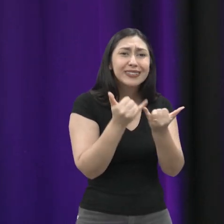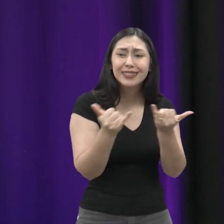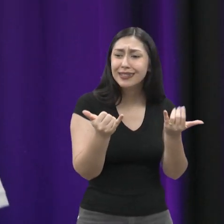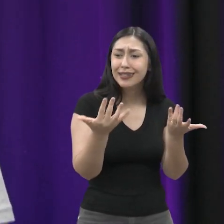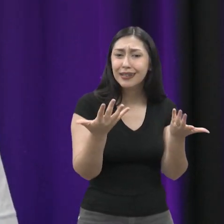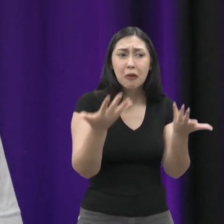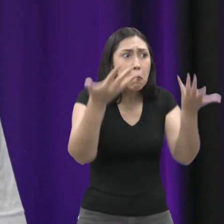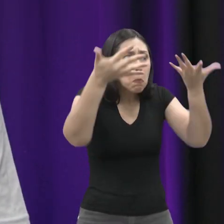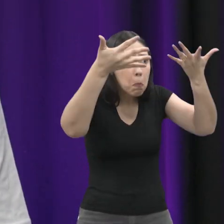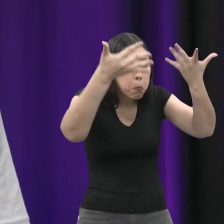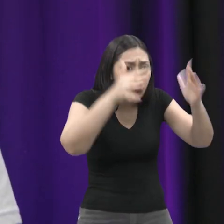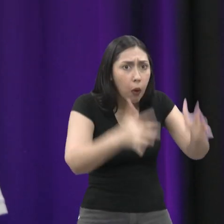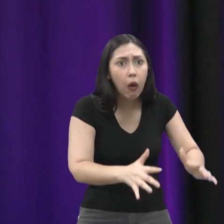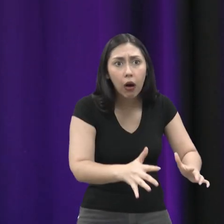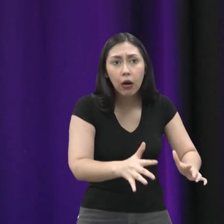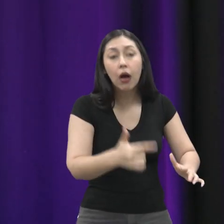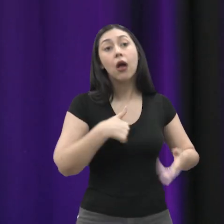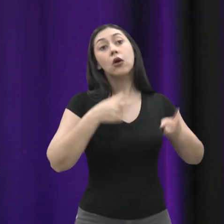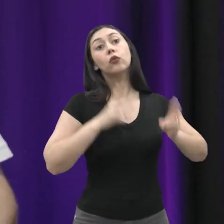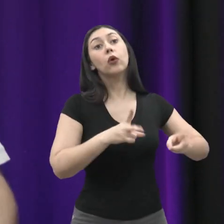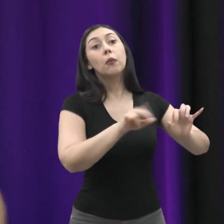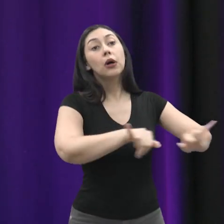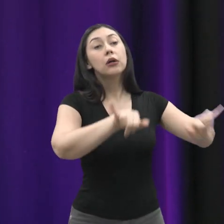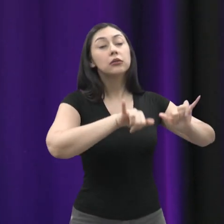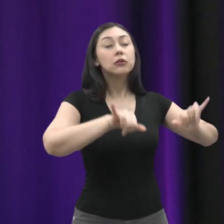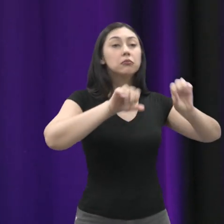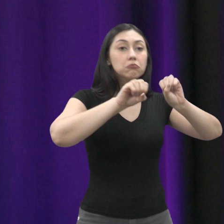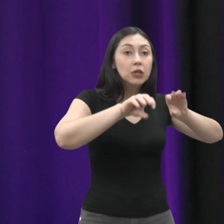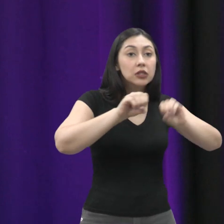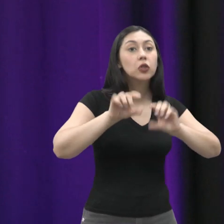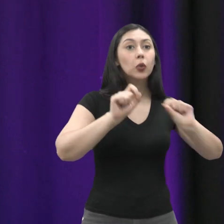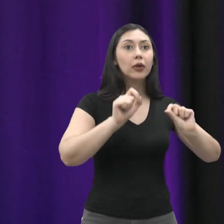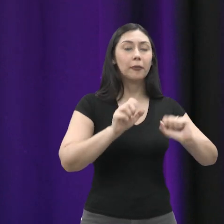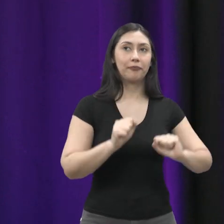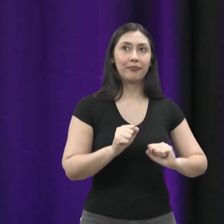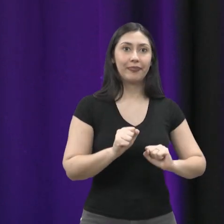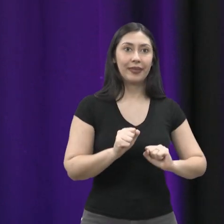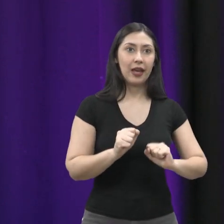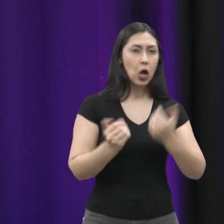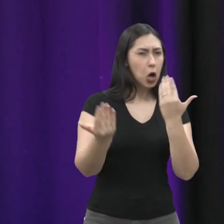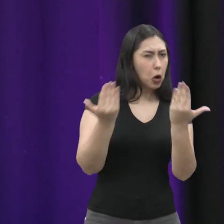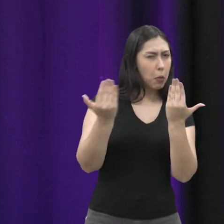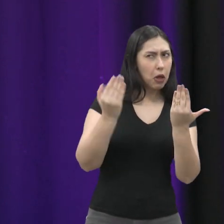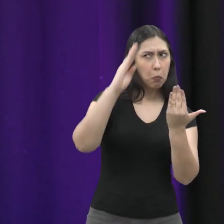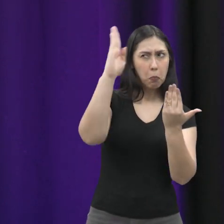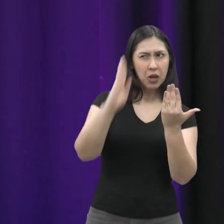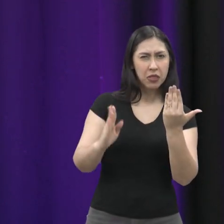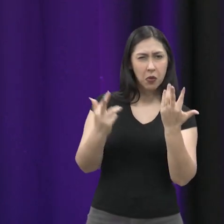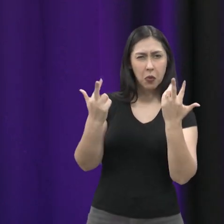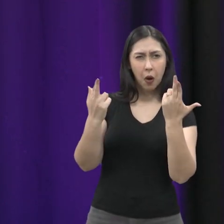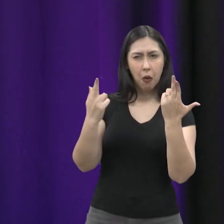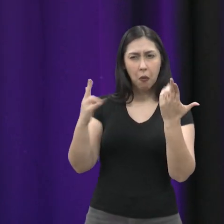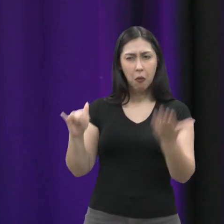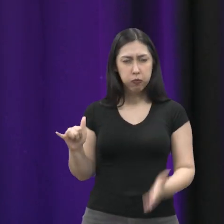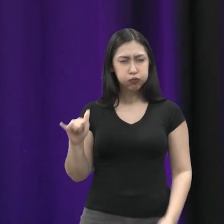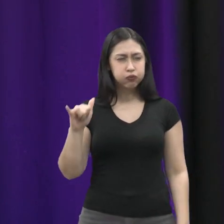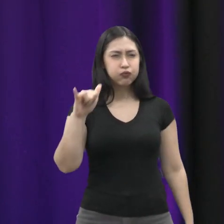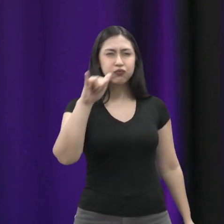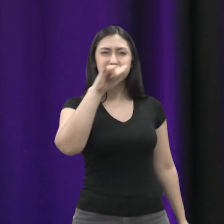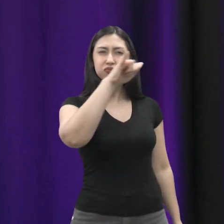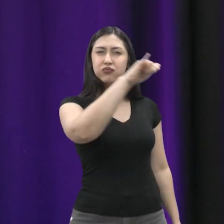nas minhas aulas que se o Brasil fosse uma viagem de avião, esse seria um momento dos anos ali 1830